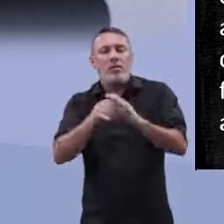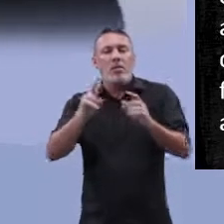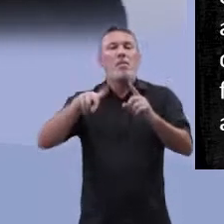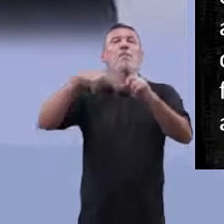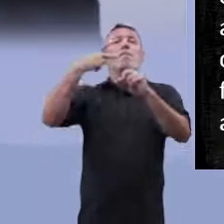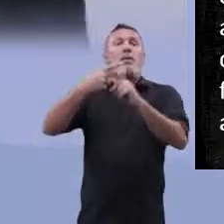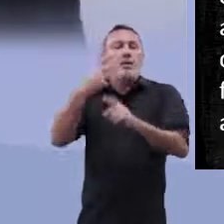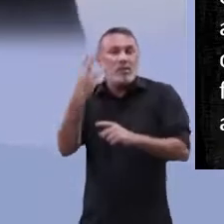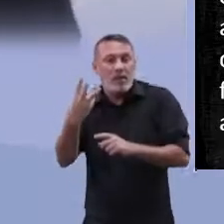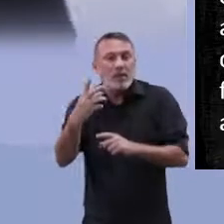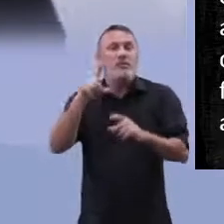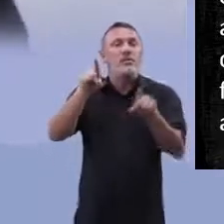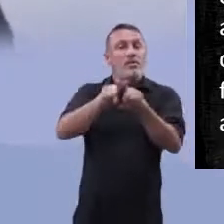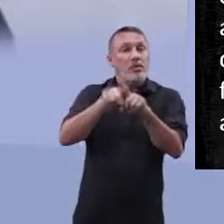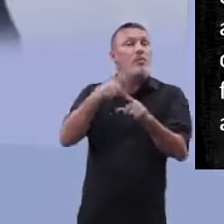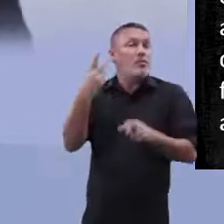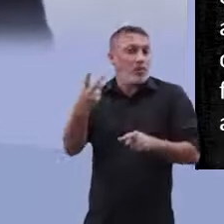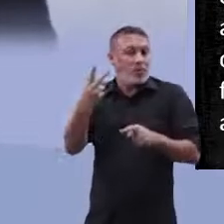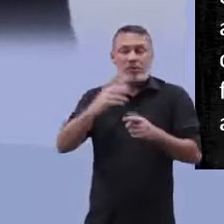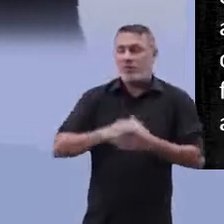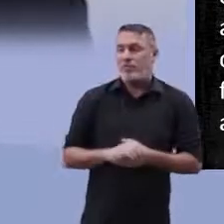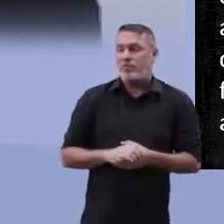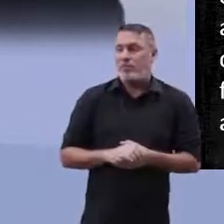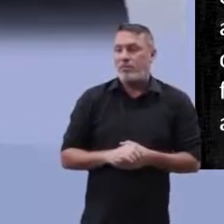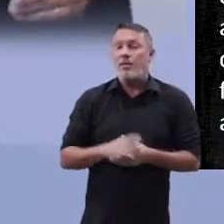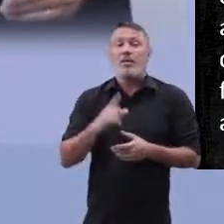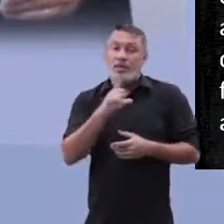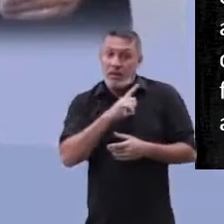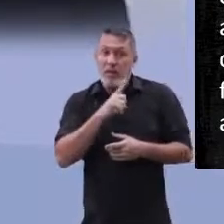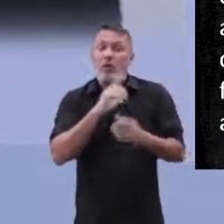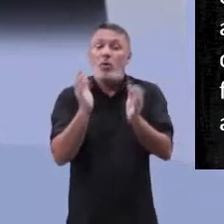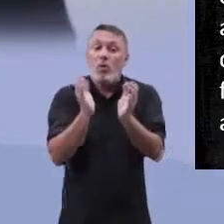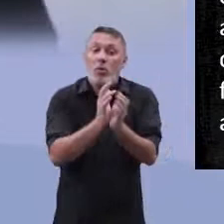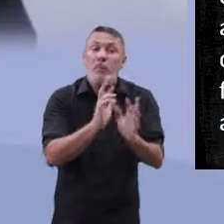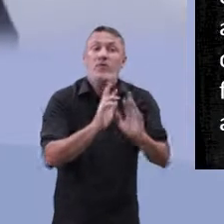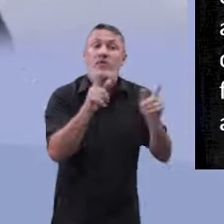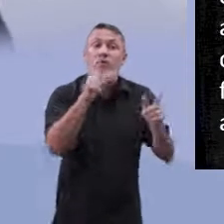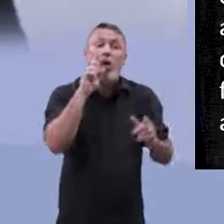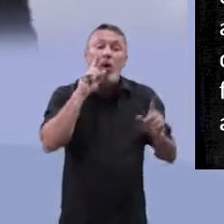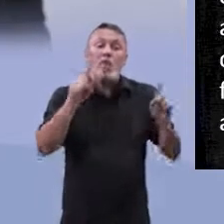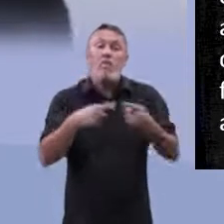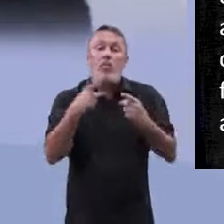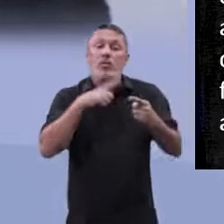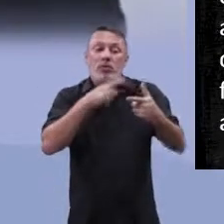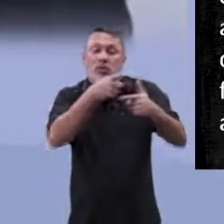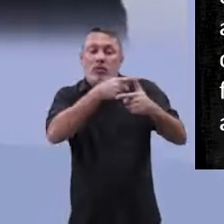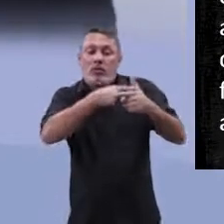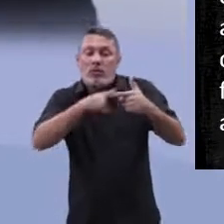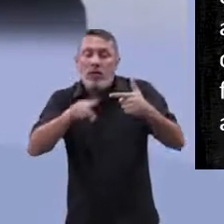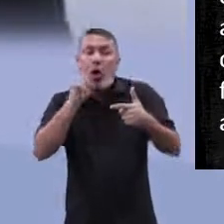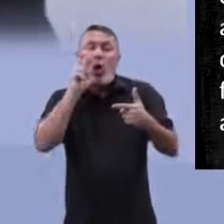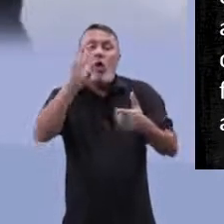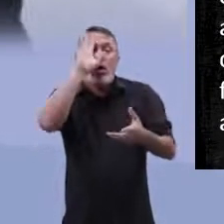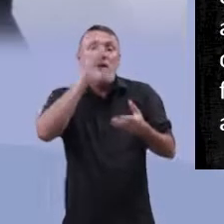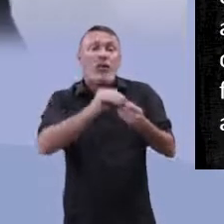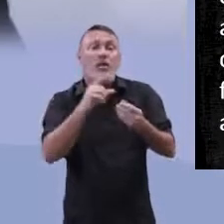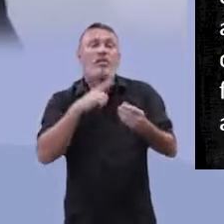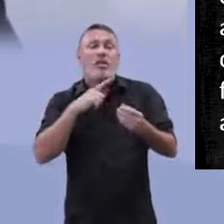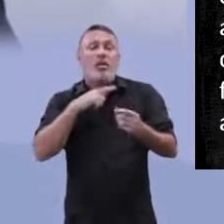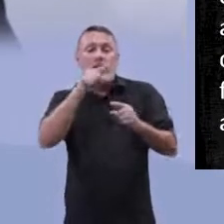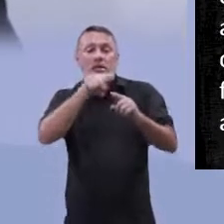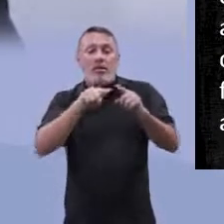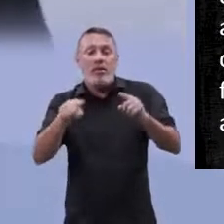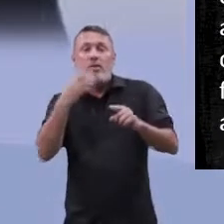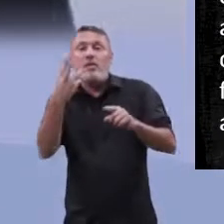A raiz vai no 3 e também no 2. A tangente é diferente, veja só